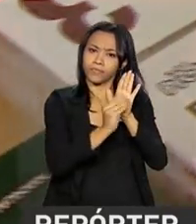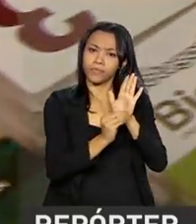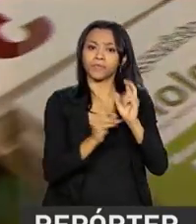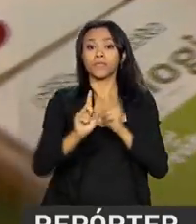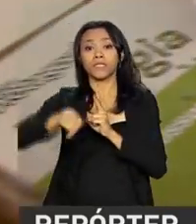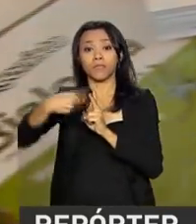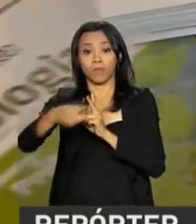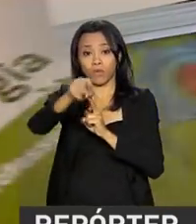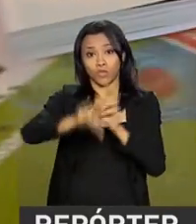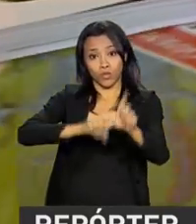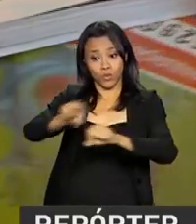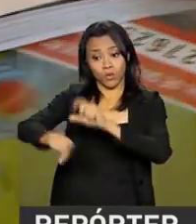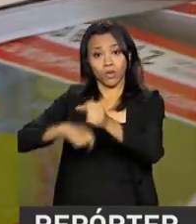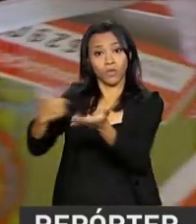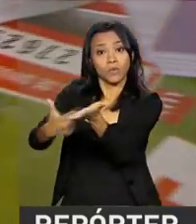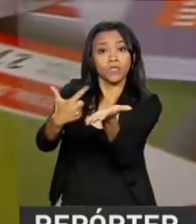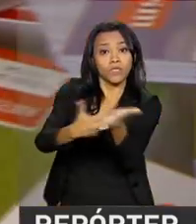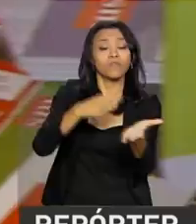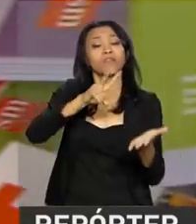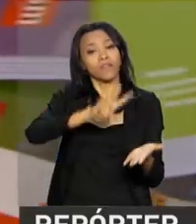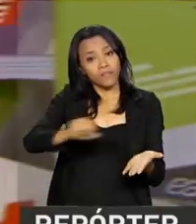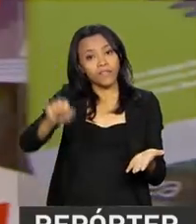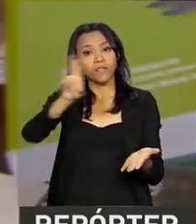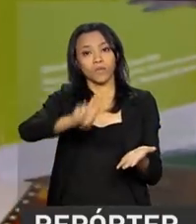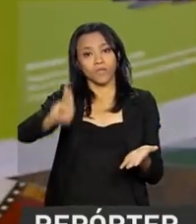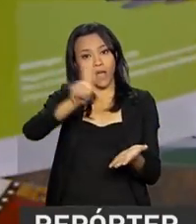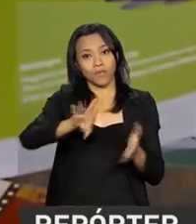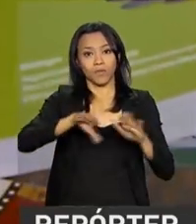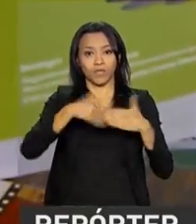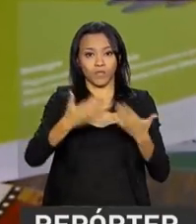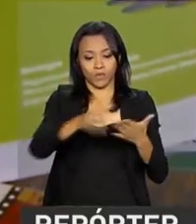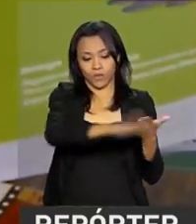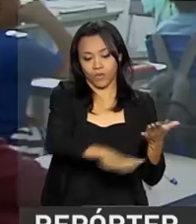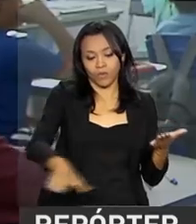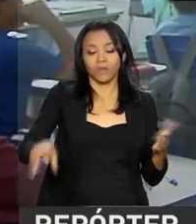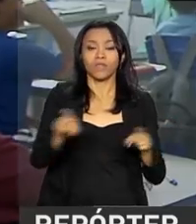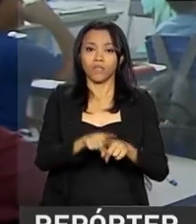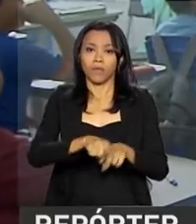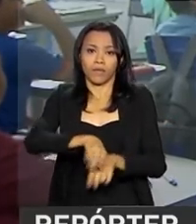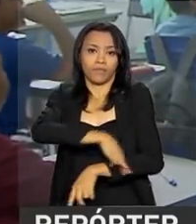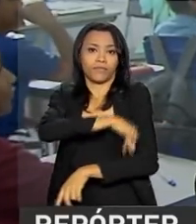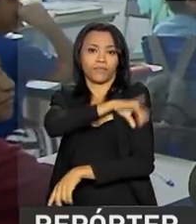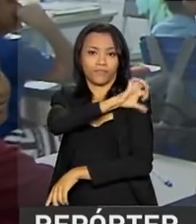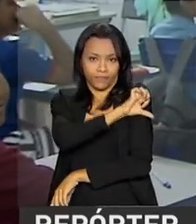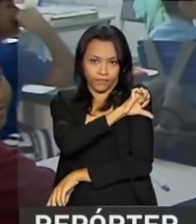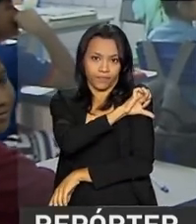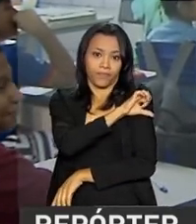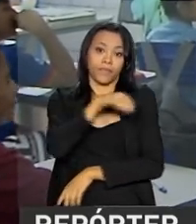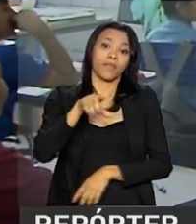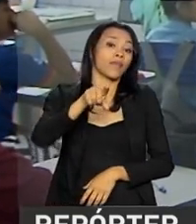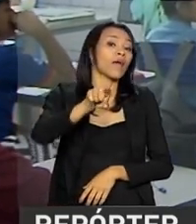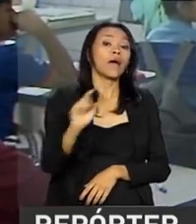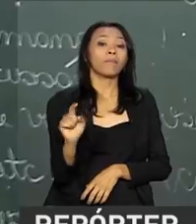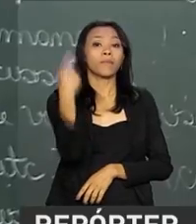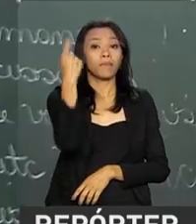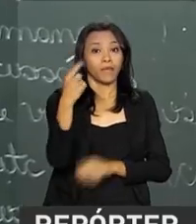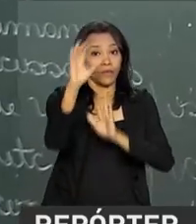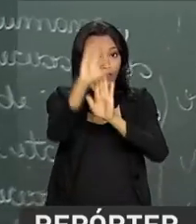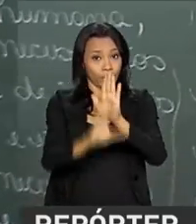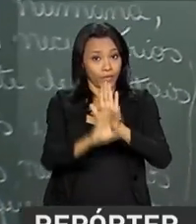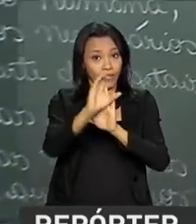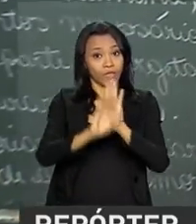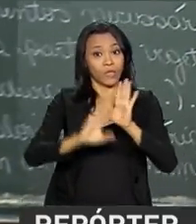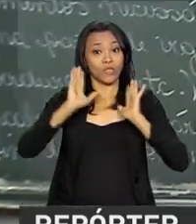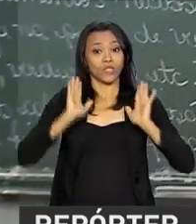livros didáticos que vão ser usados por alunos da educação infantil ensino fundamental a primeira versão da base nacional comum curricular foi